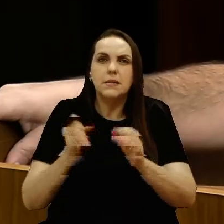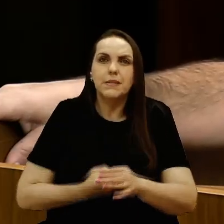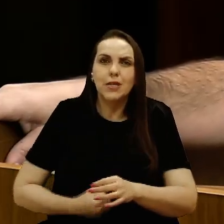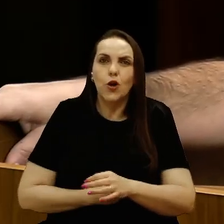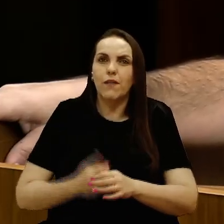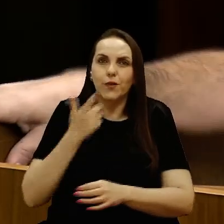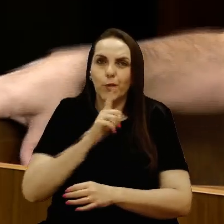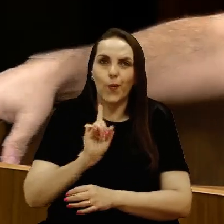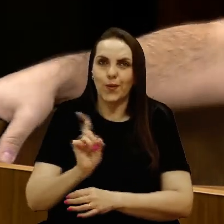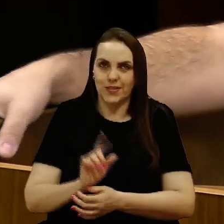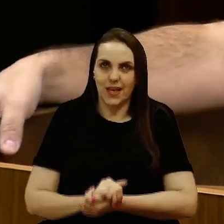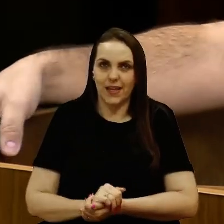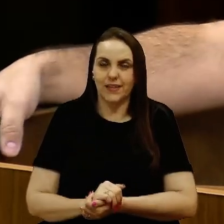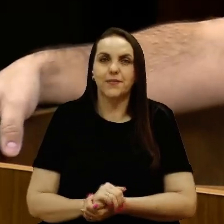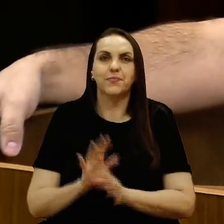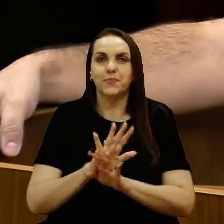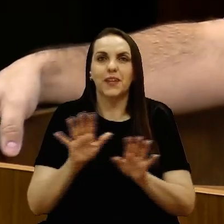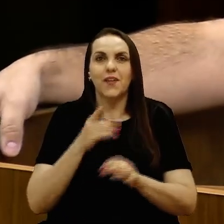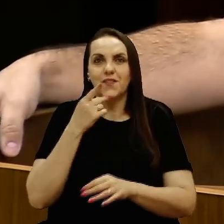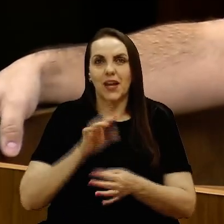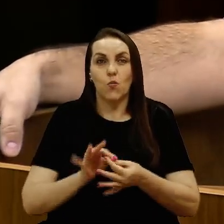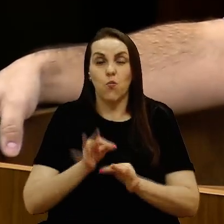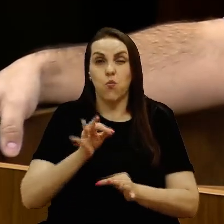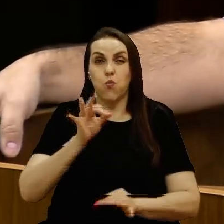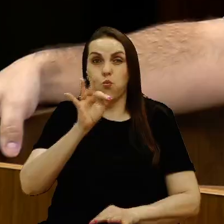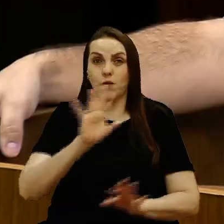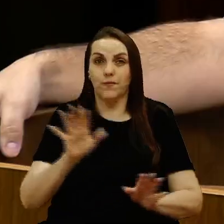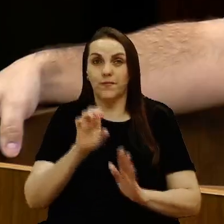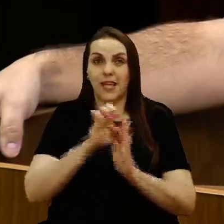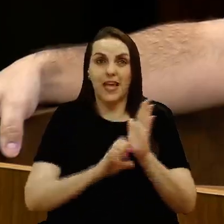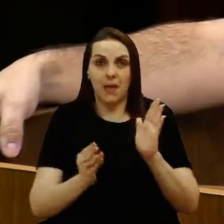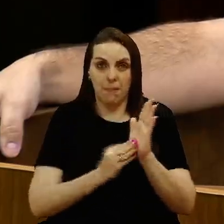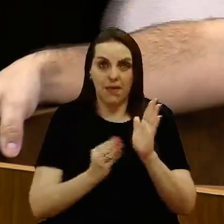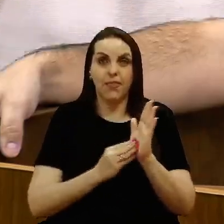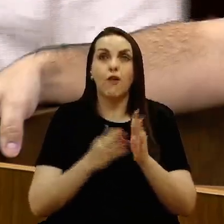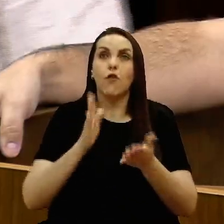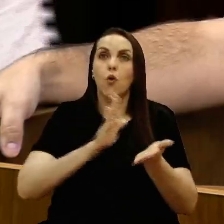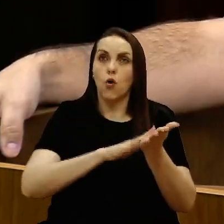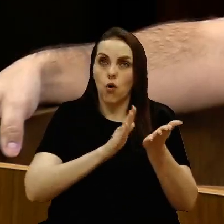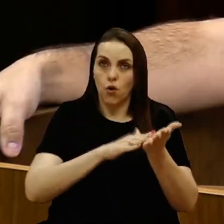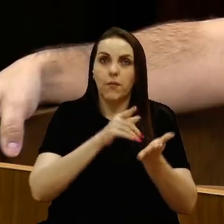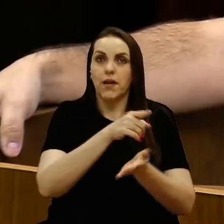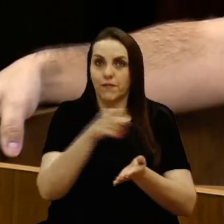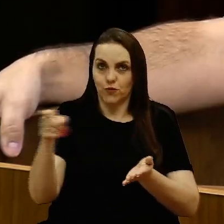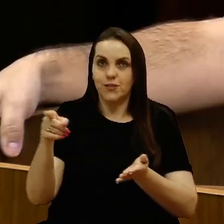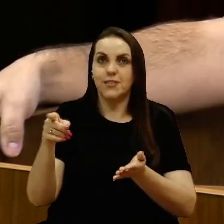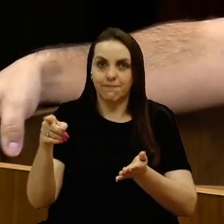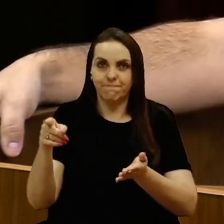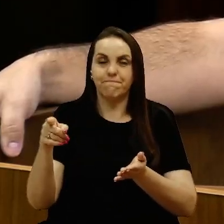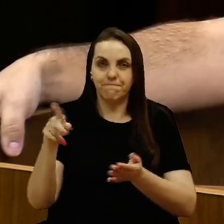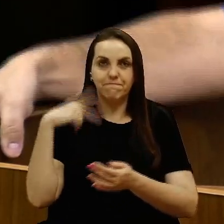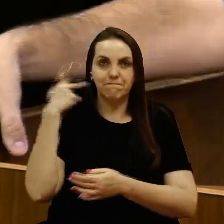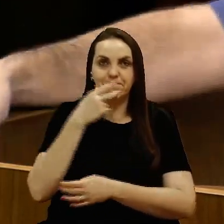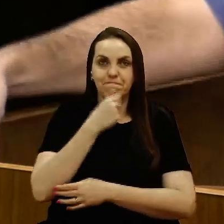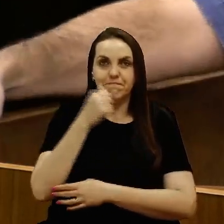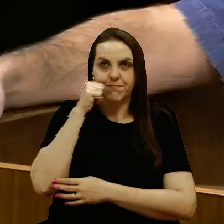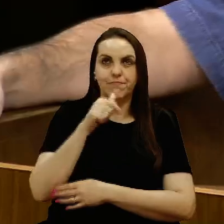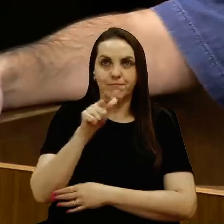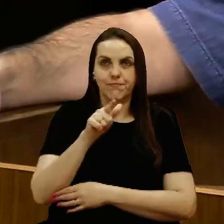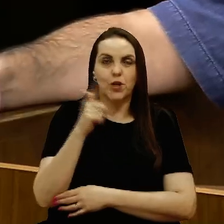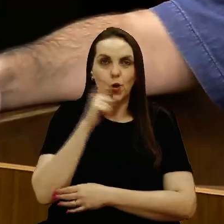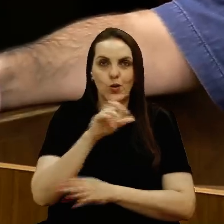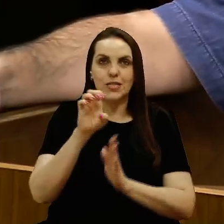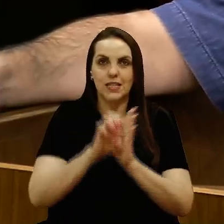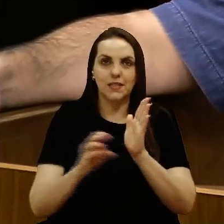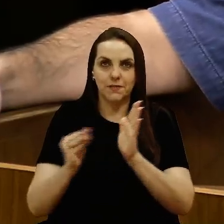demais. Né? Das emendas, então, eu vou cobrar os senhores e as senhoras para conseguir as emendas. Vai ter um secretário atazanando vocês, dos